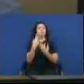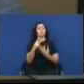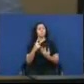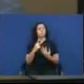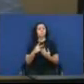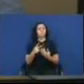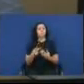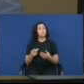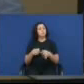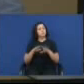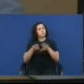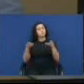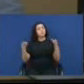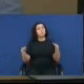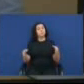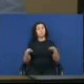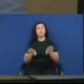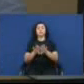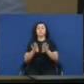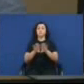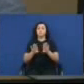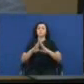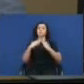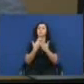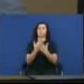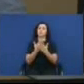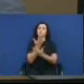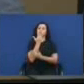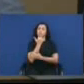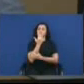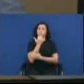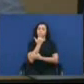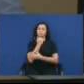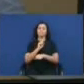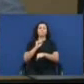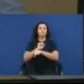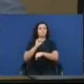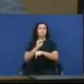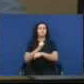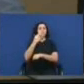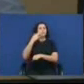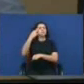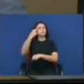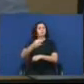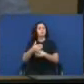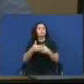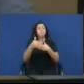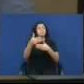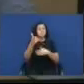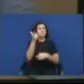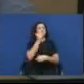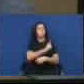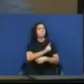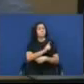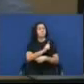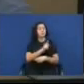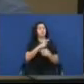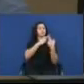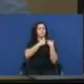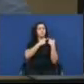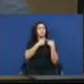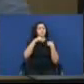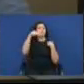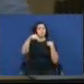mesas, sobretudo para a merenda escolar. Nós temos essa esperança e com certeza isso acontecerá em breve. E o nosso papel aqui